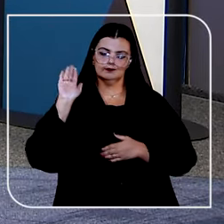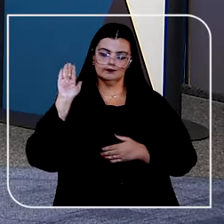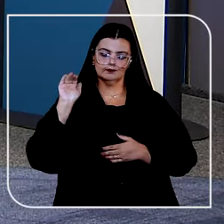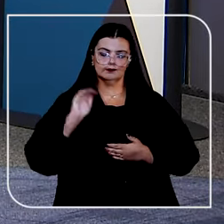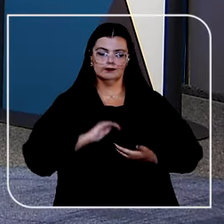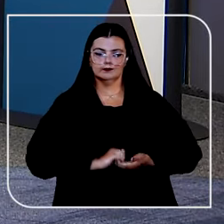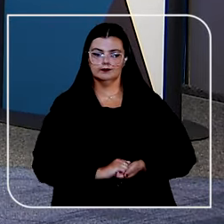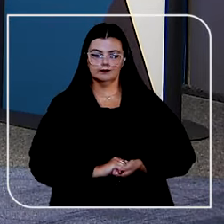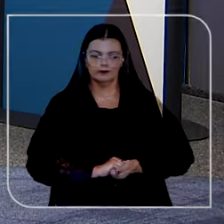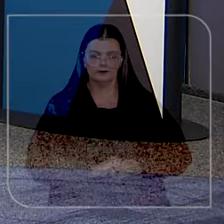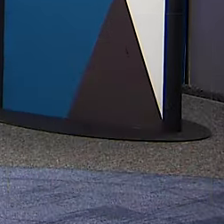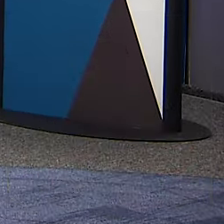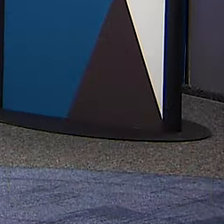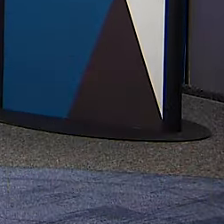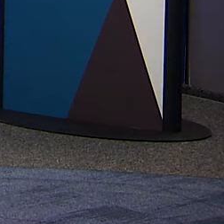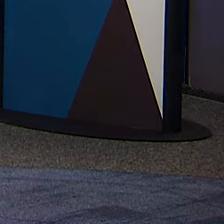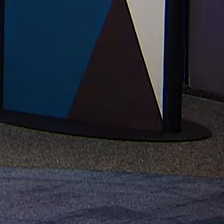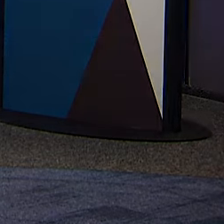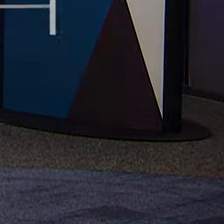tchau